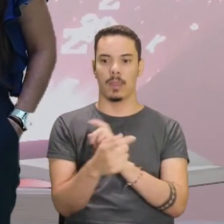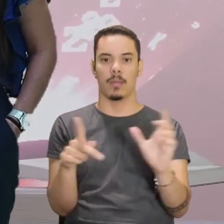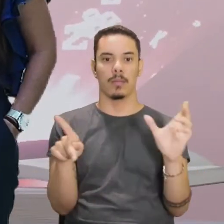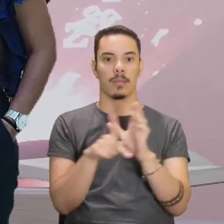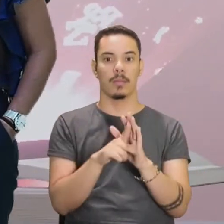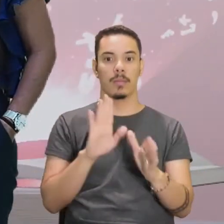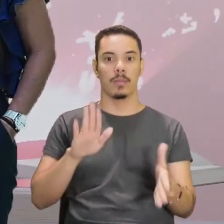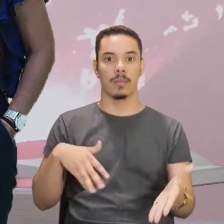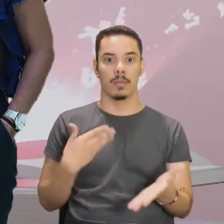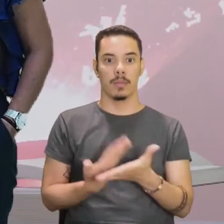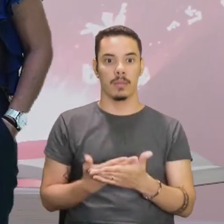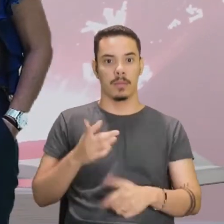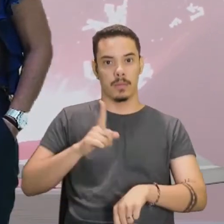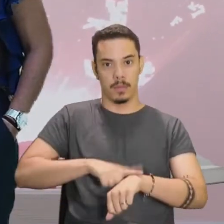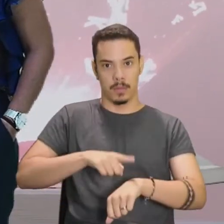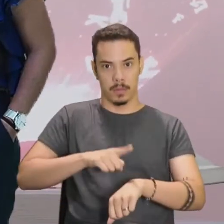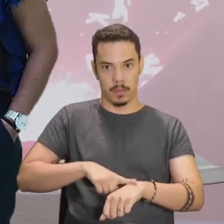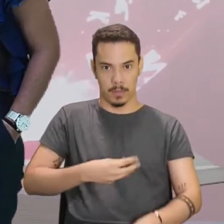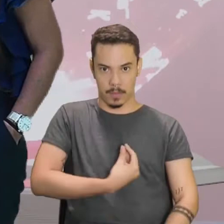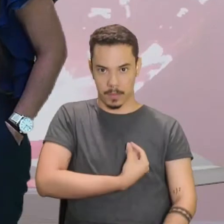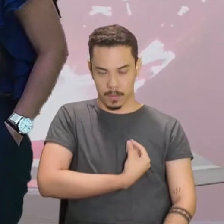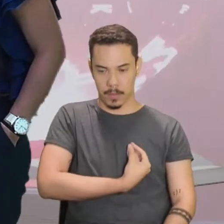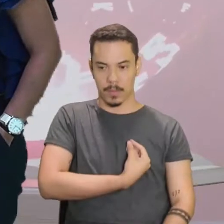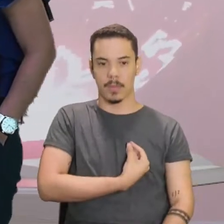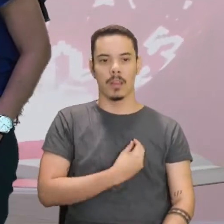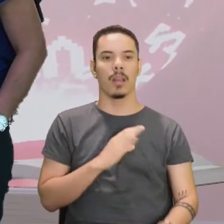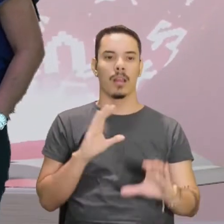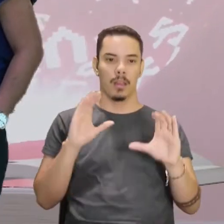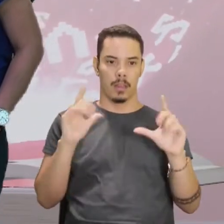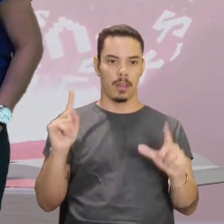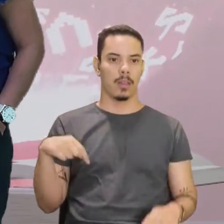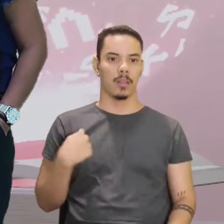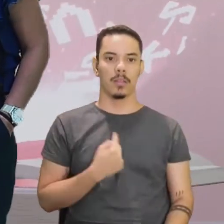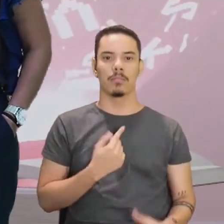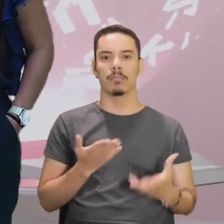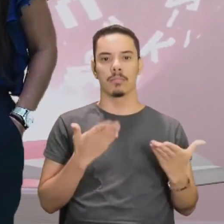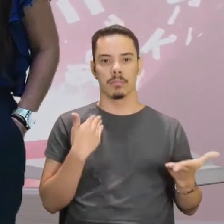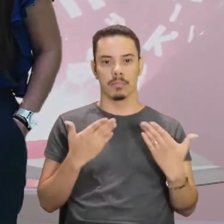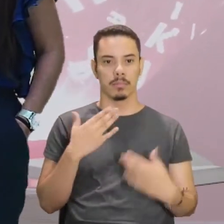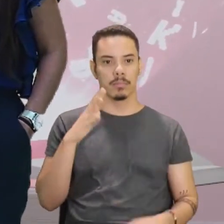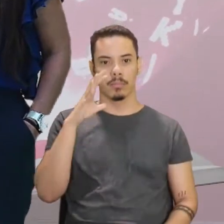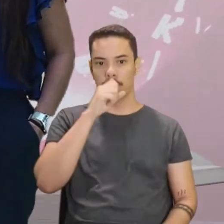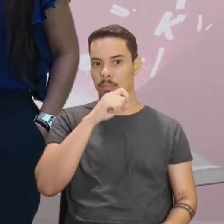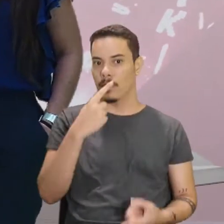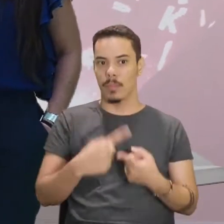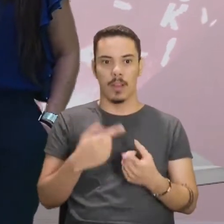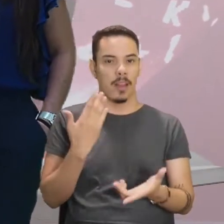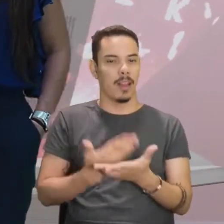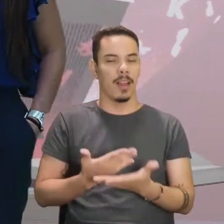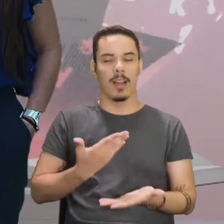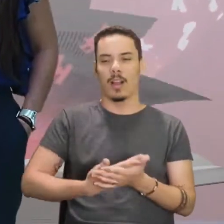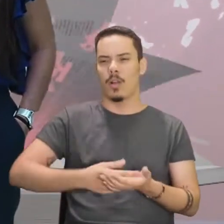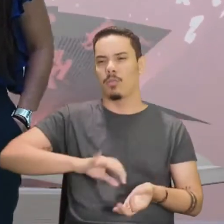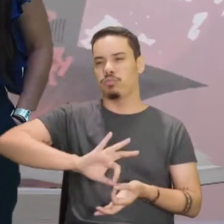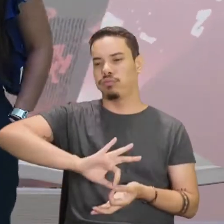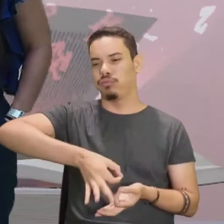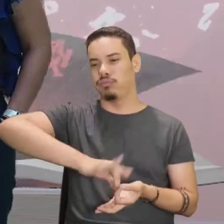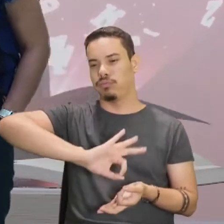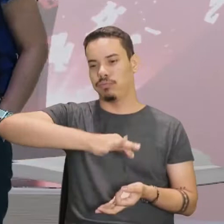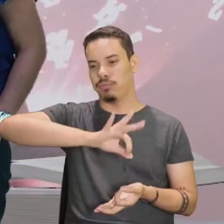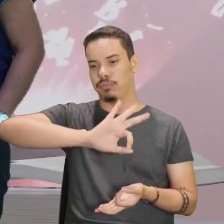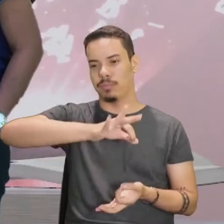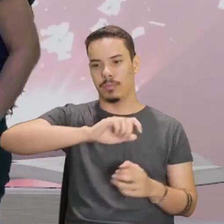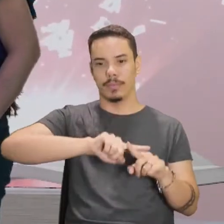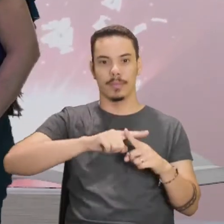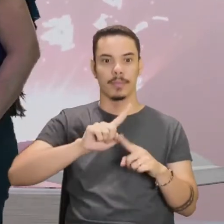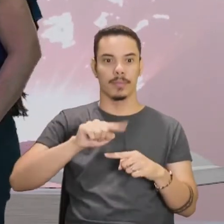este momento atual, Exatamente. né? É claro que nós estamos aqui no bate-bola rapidão, porque Sim, isso é aula não. pra Isso. caramba. Então, aí depois vai